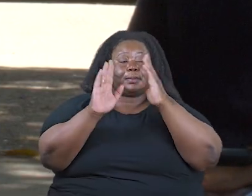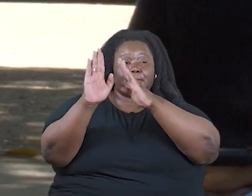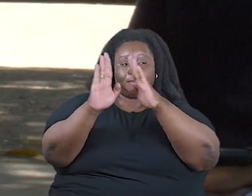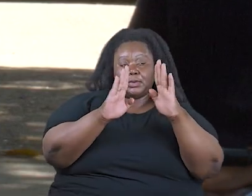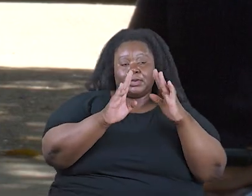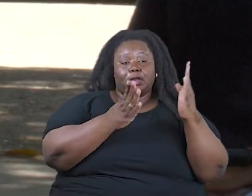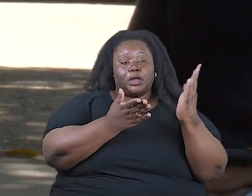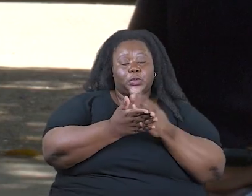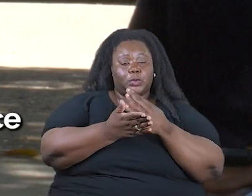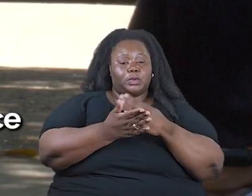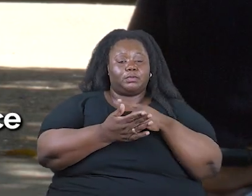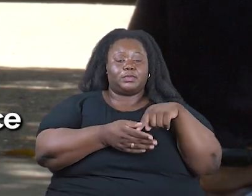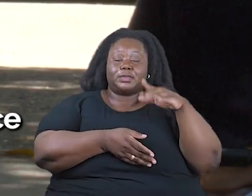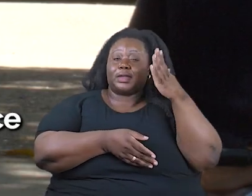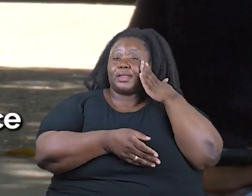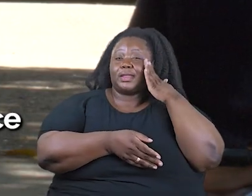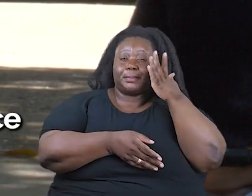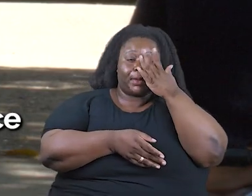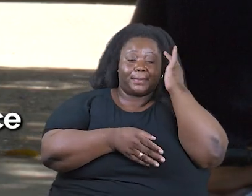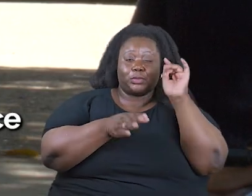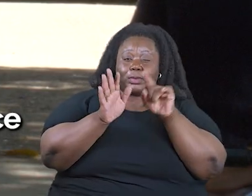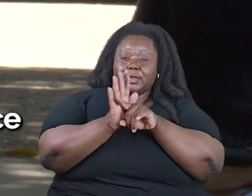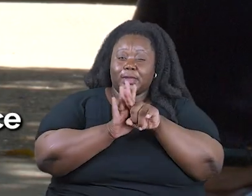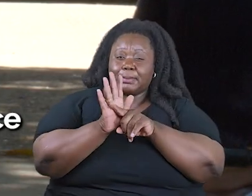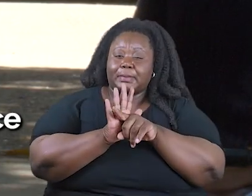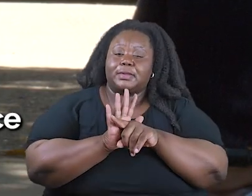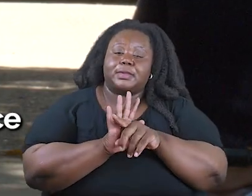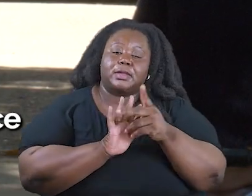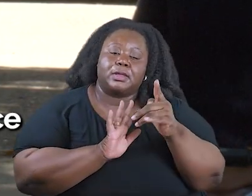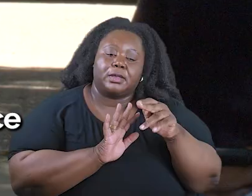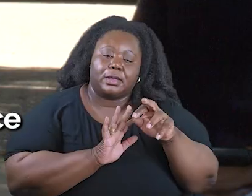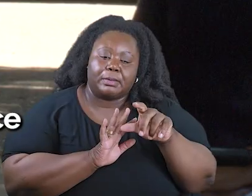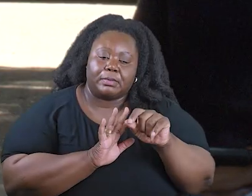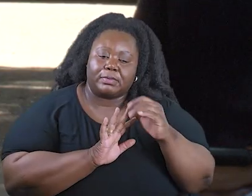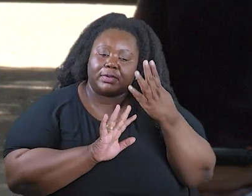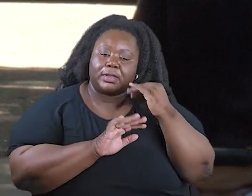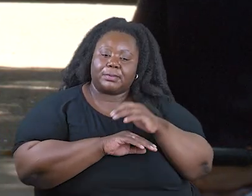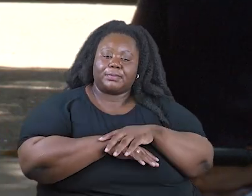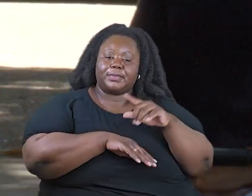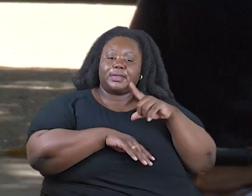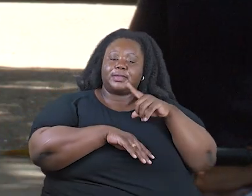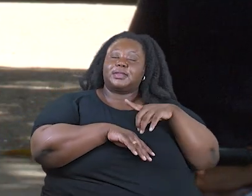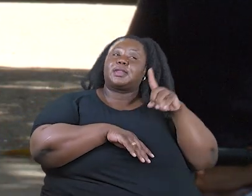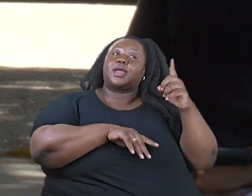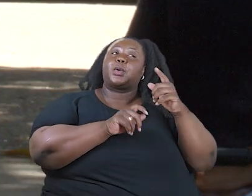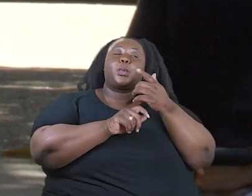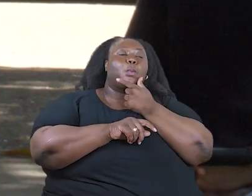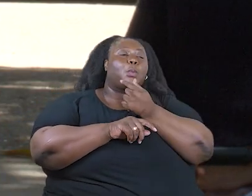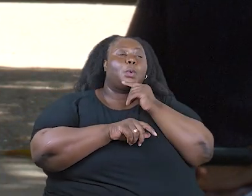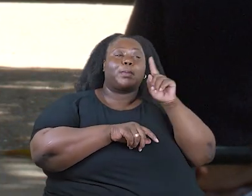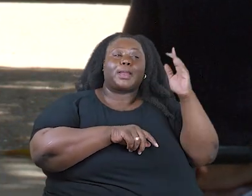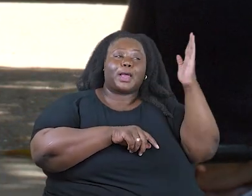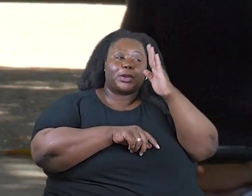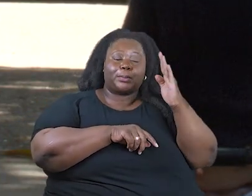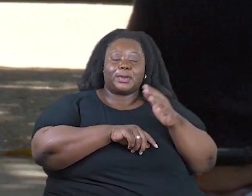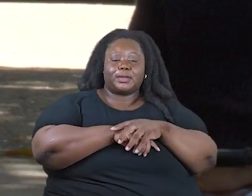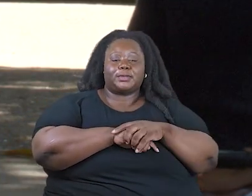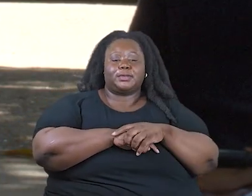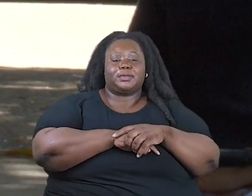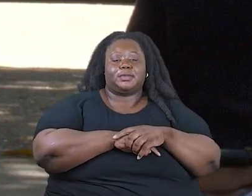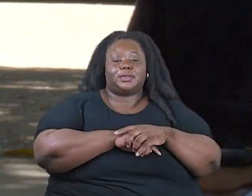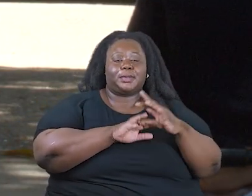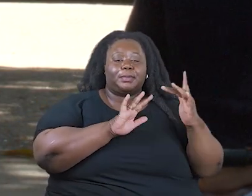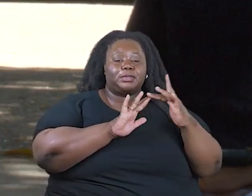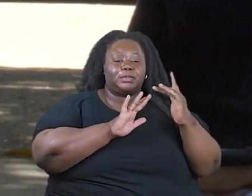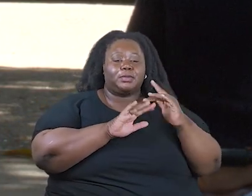livro de artista. Você sabe de alguém que pesquisa a performance em livro de artista? Eu falei assim, tem um cara lá no Brasil que pesquisa. Aí